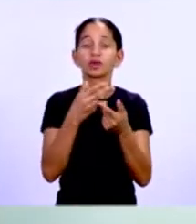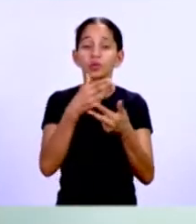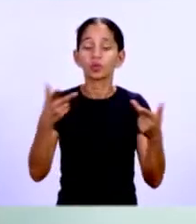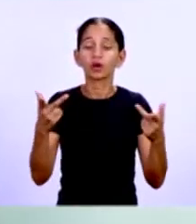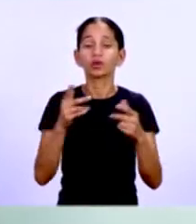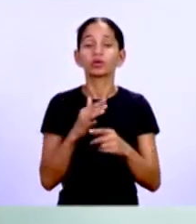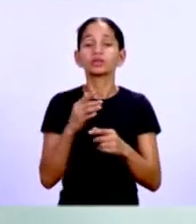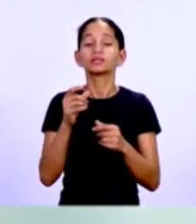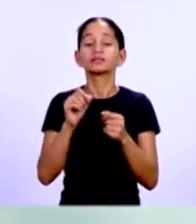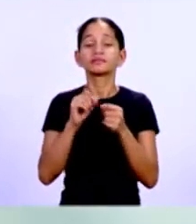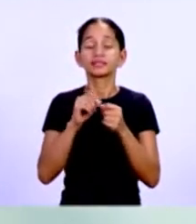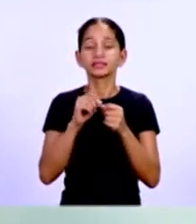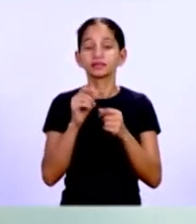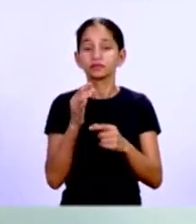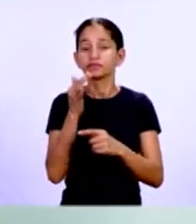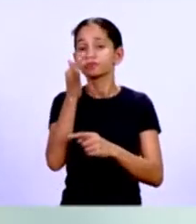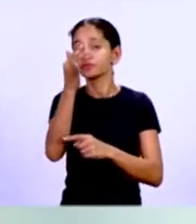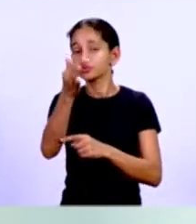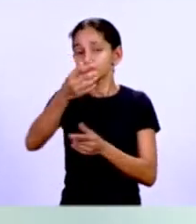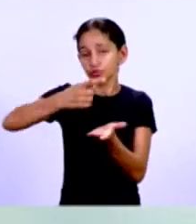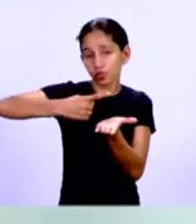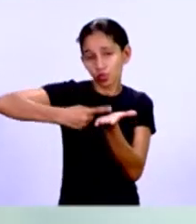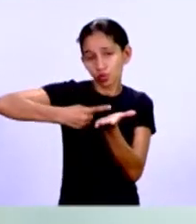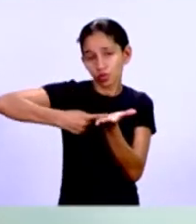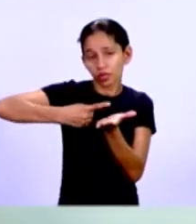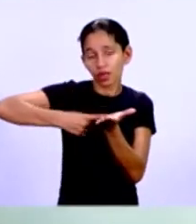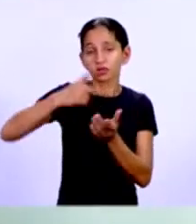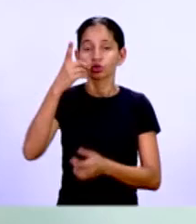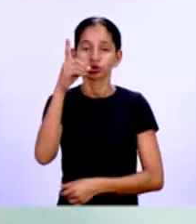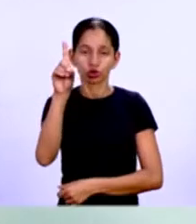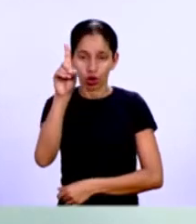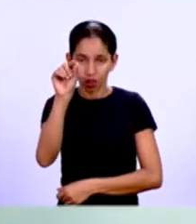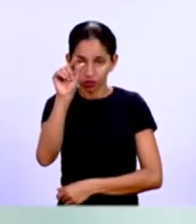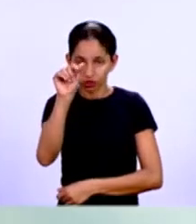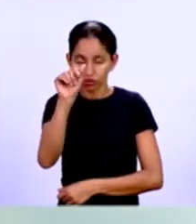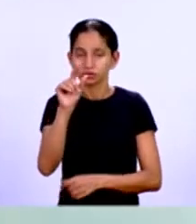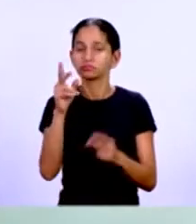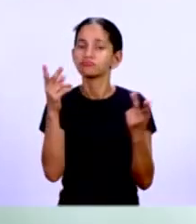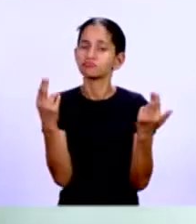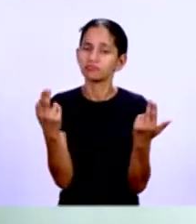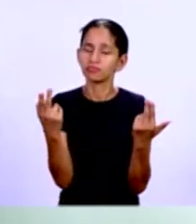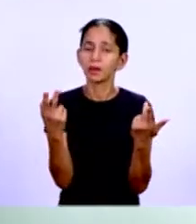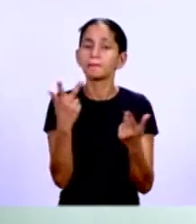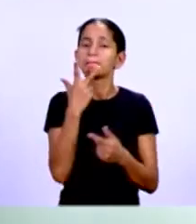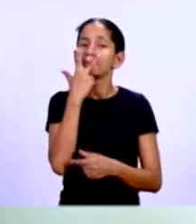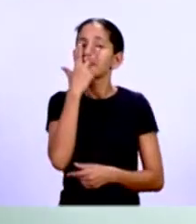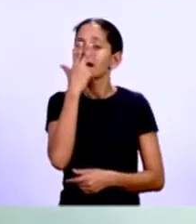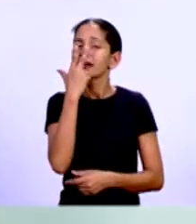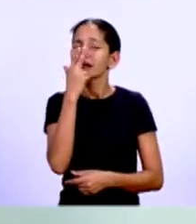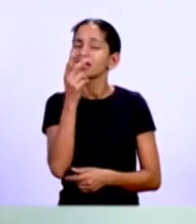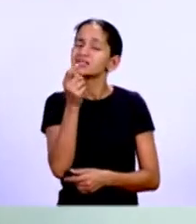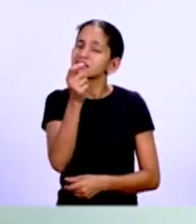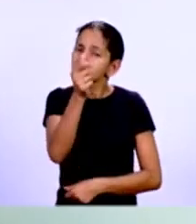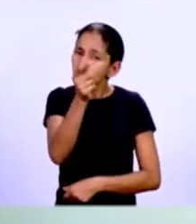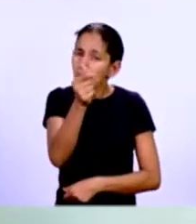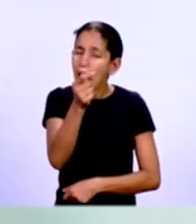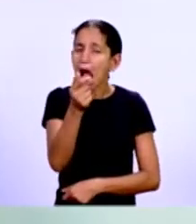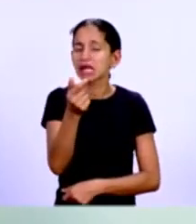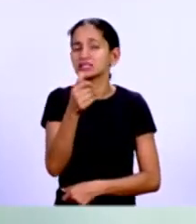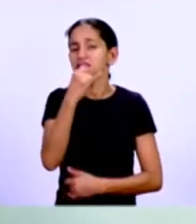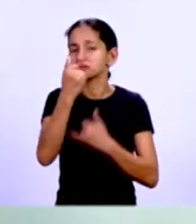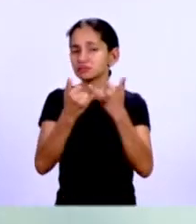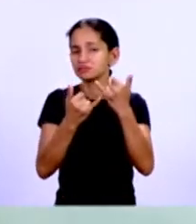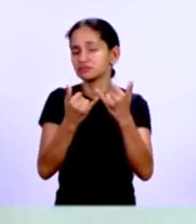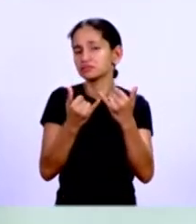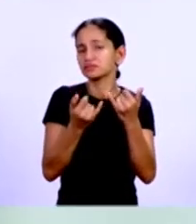mercado futuro. Você pode fazer um contrato futuro de dólar que funciona praticamente como uma aposta. Você está dizendo assim,